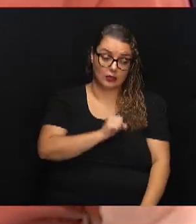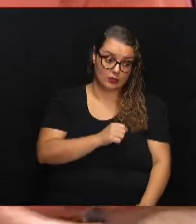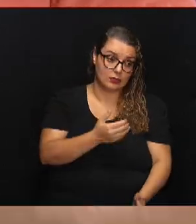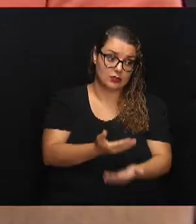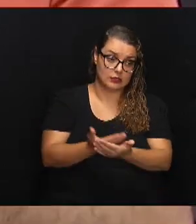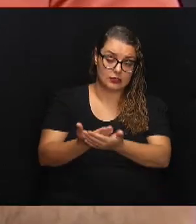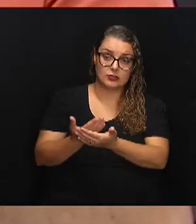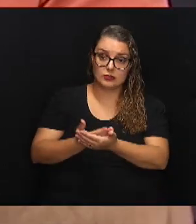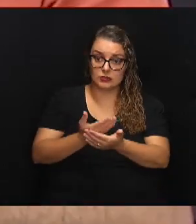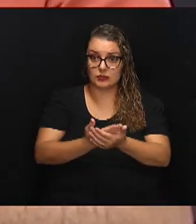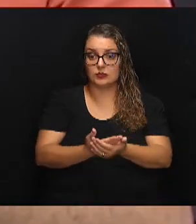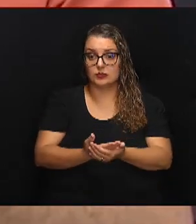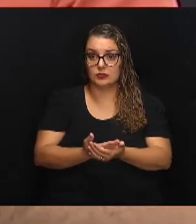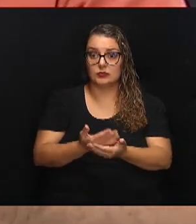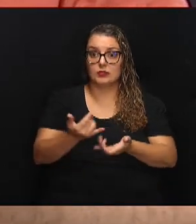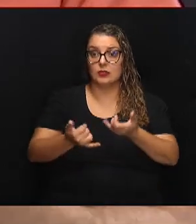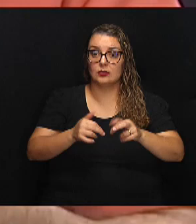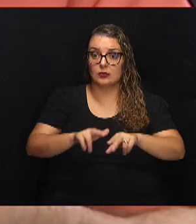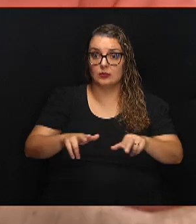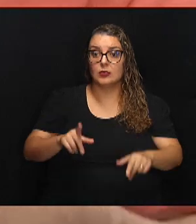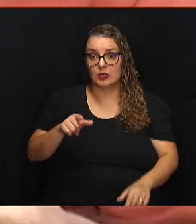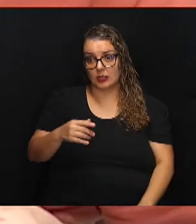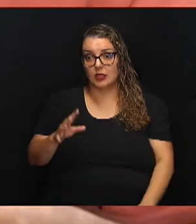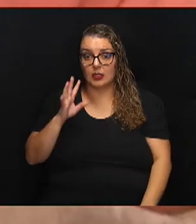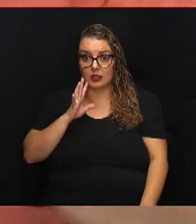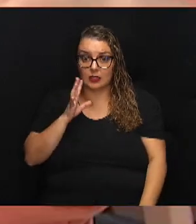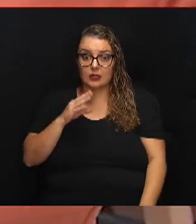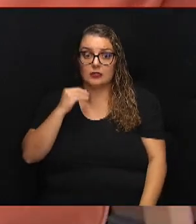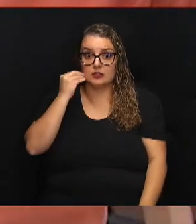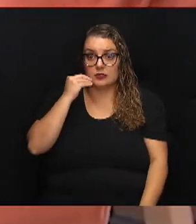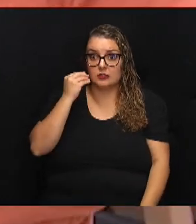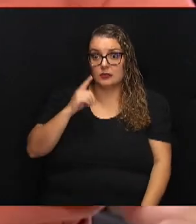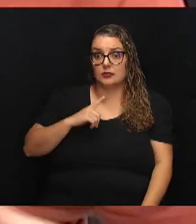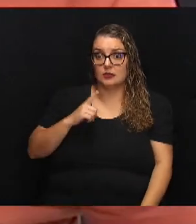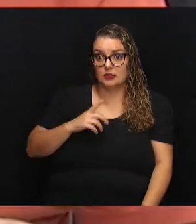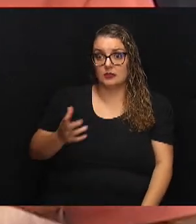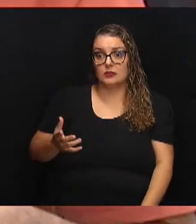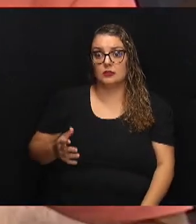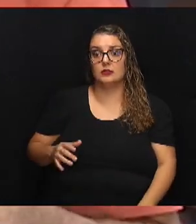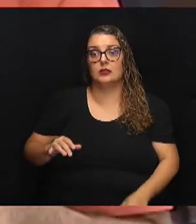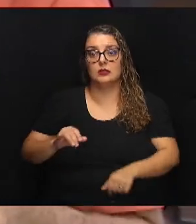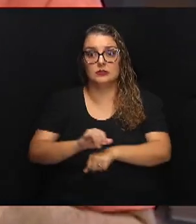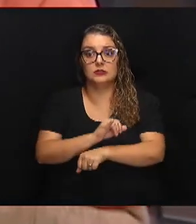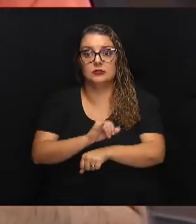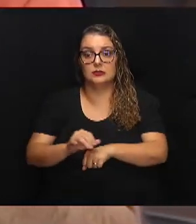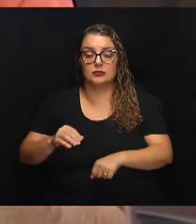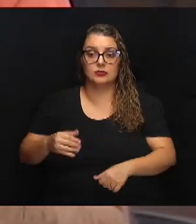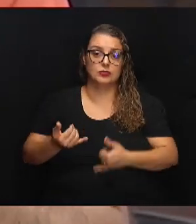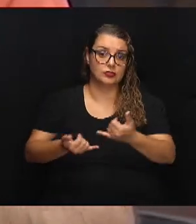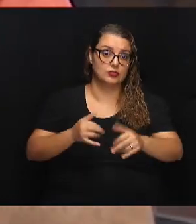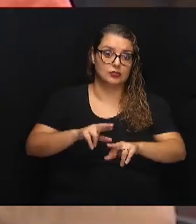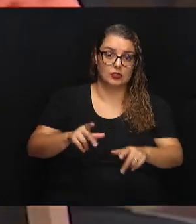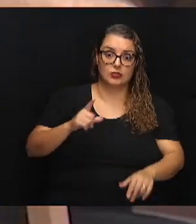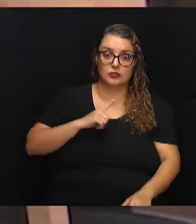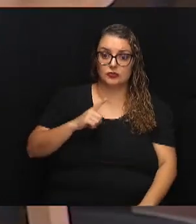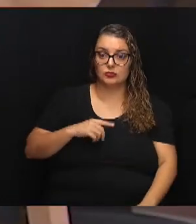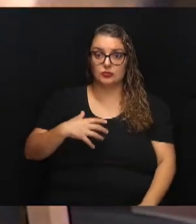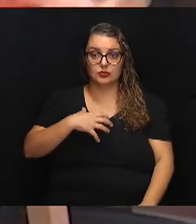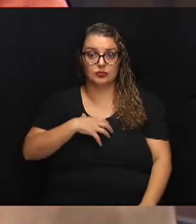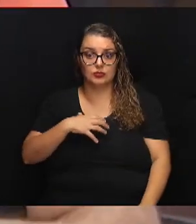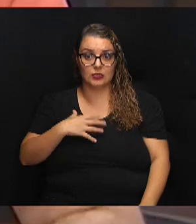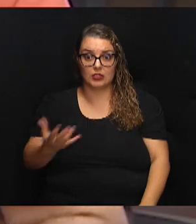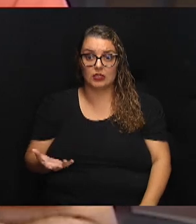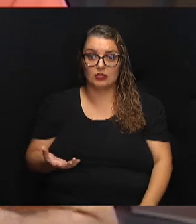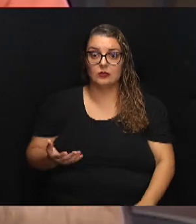estudar. Jogar também, que é importante você ter a experiência, conhecer as mecânicas de jogos que existem, os